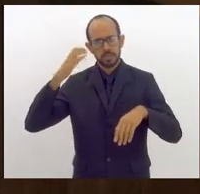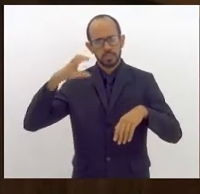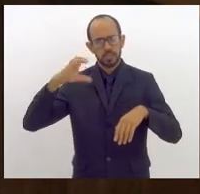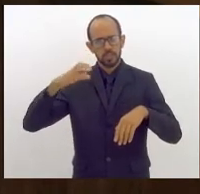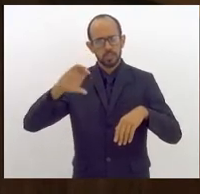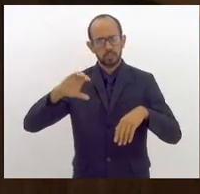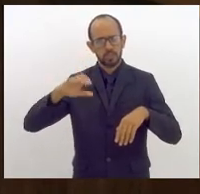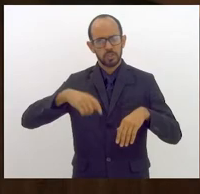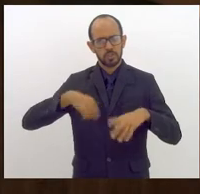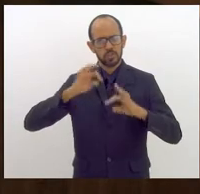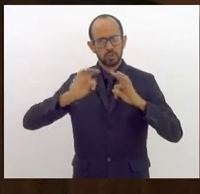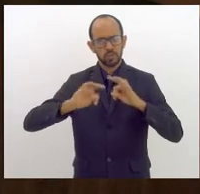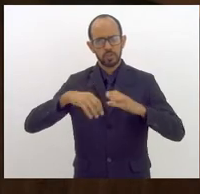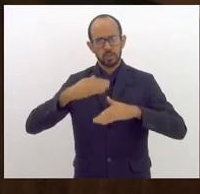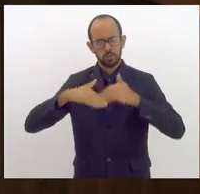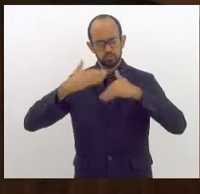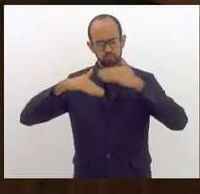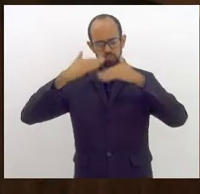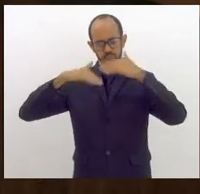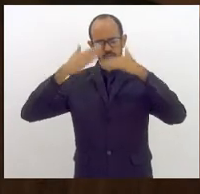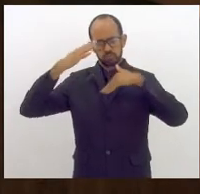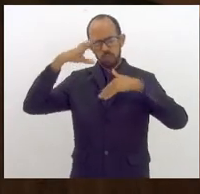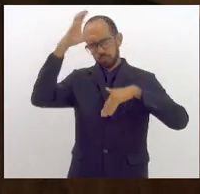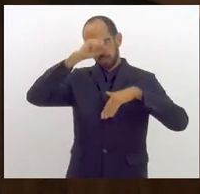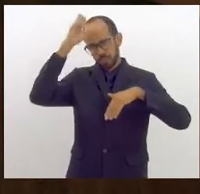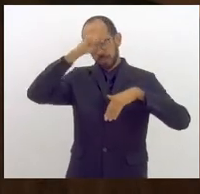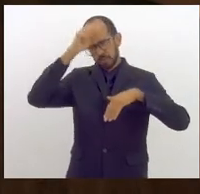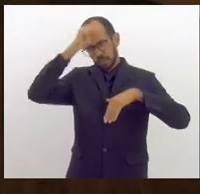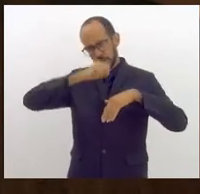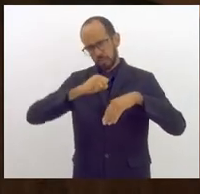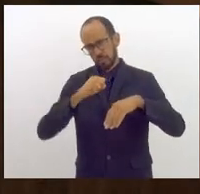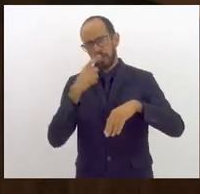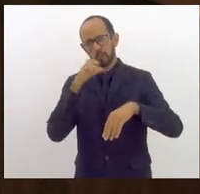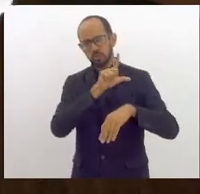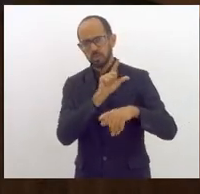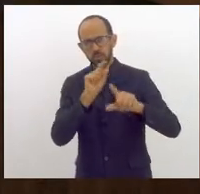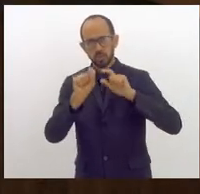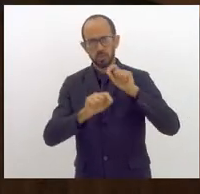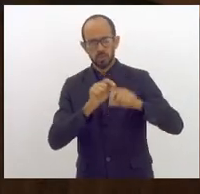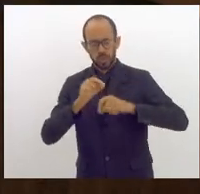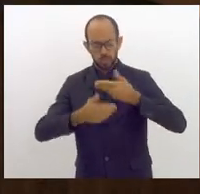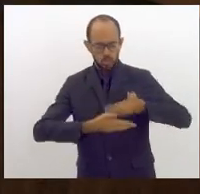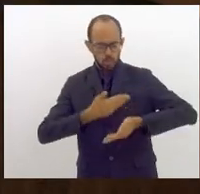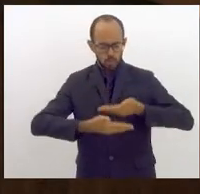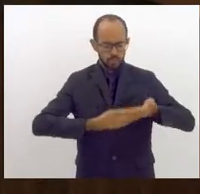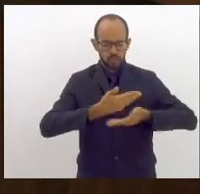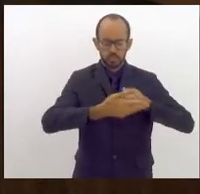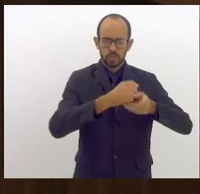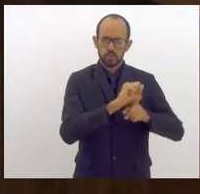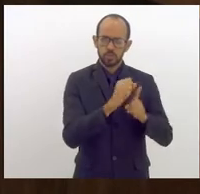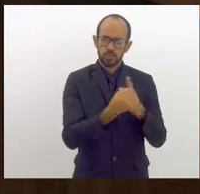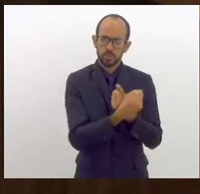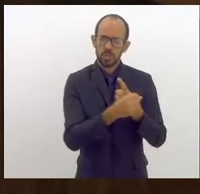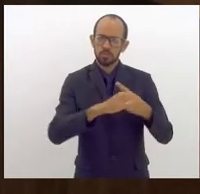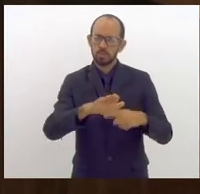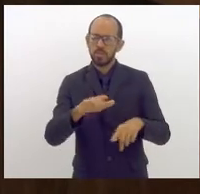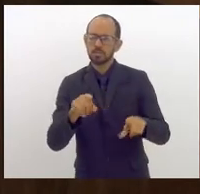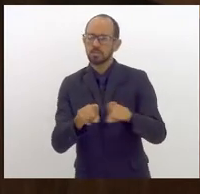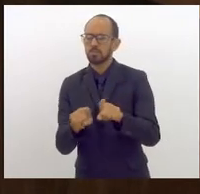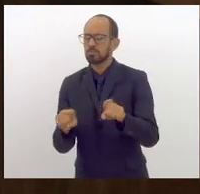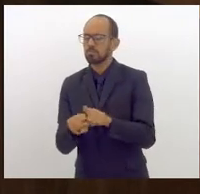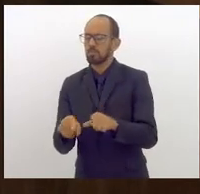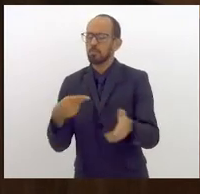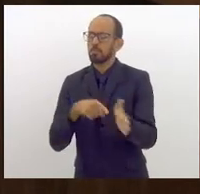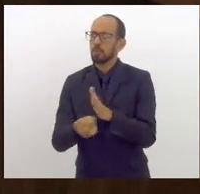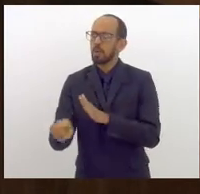que estão em formação sim sendo formados para de alguma forma conviver em sociedade mas questionar é um